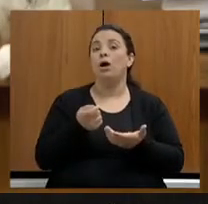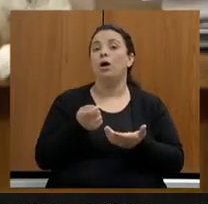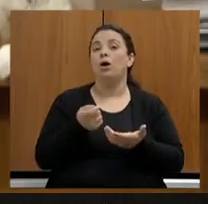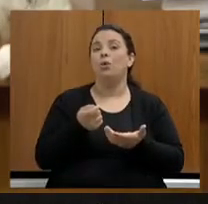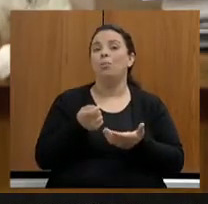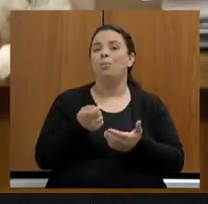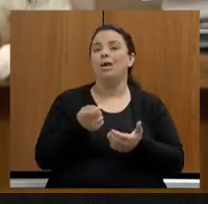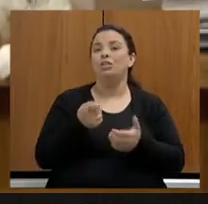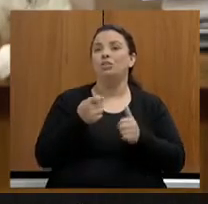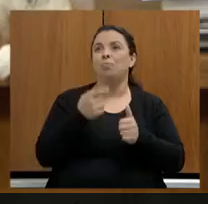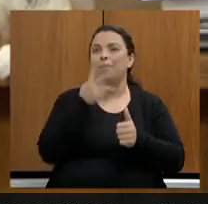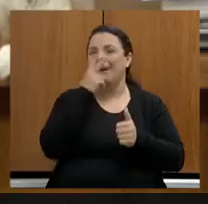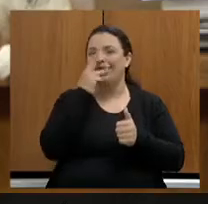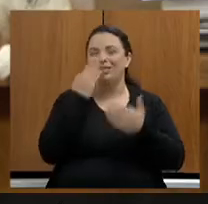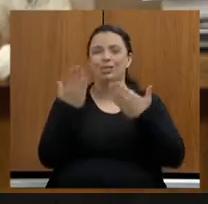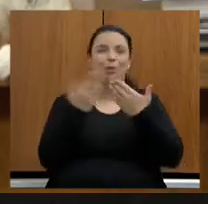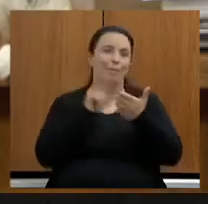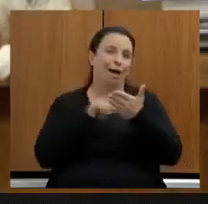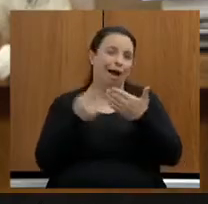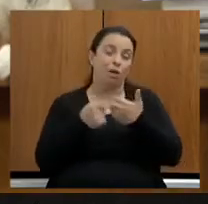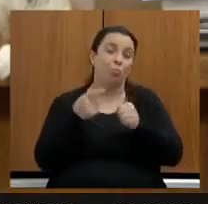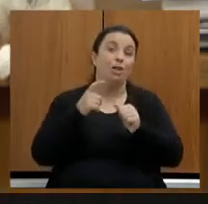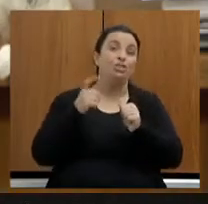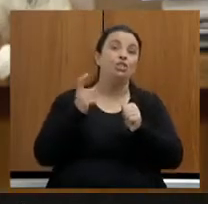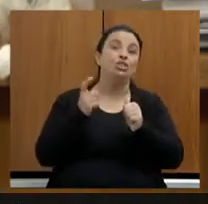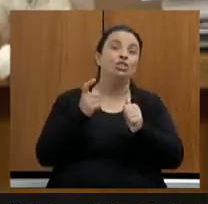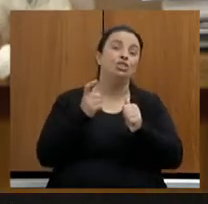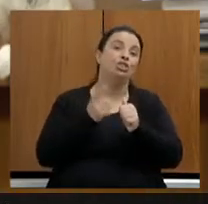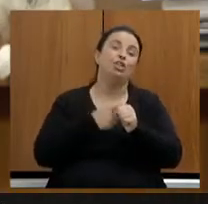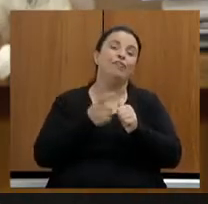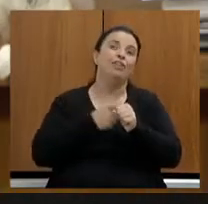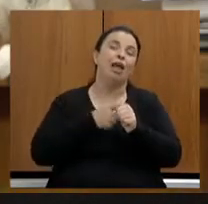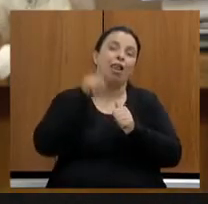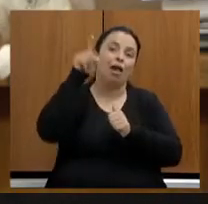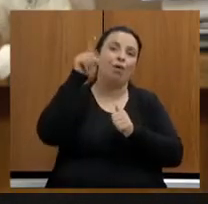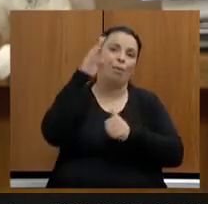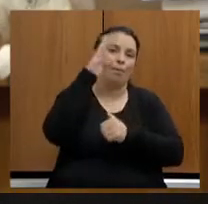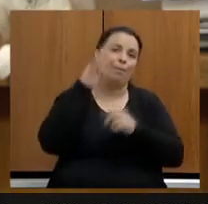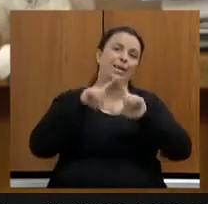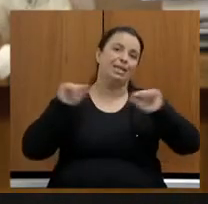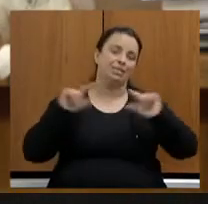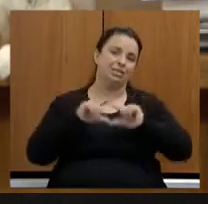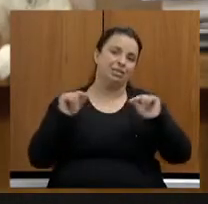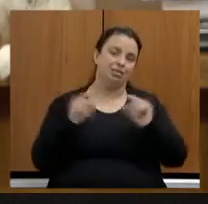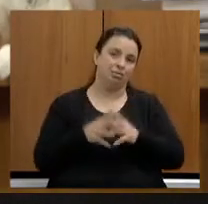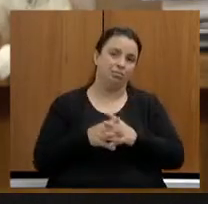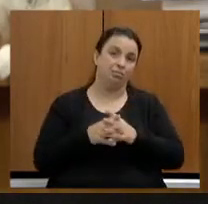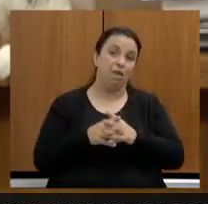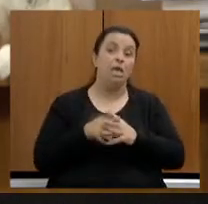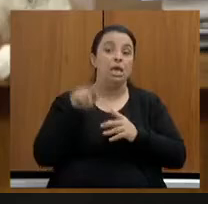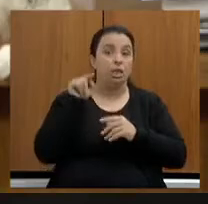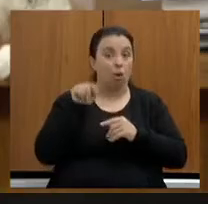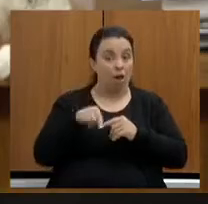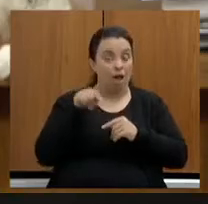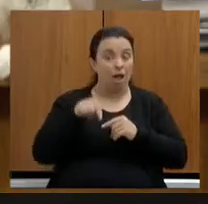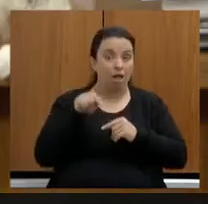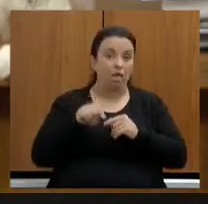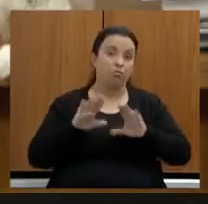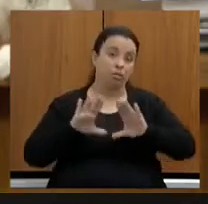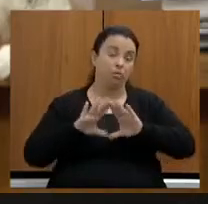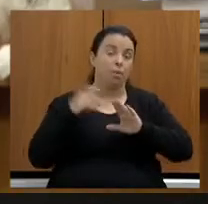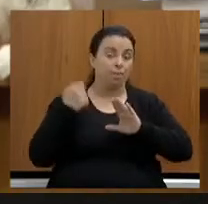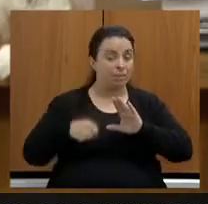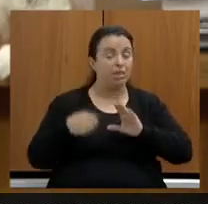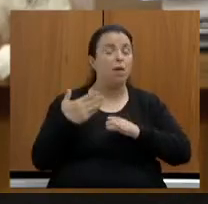Brasília né Eu acho que cabe a sua casa também participar nesse processo que vai ser um processo de conquista da viabilidade